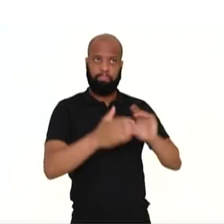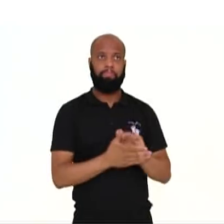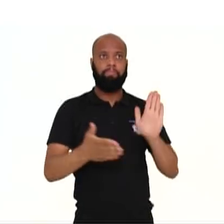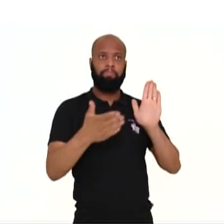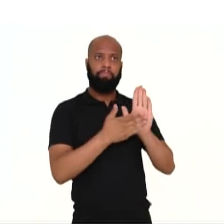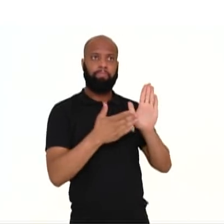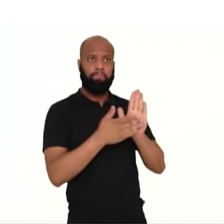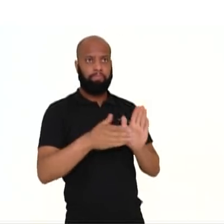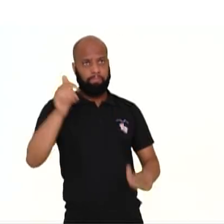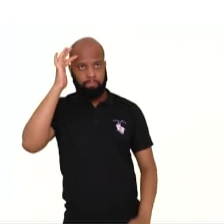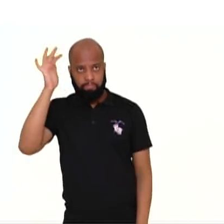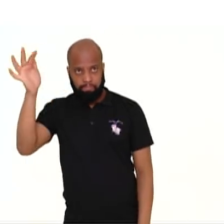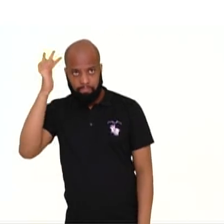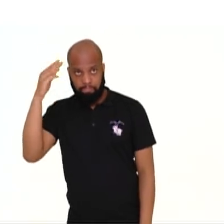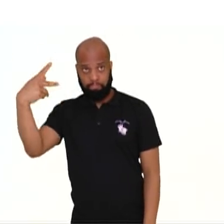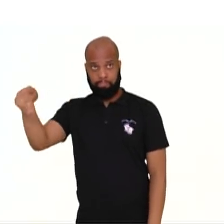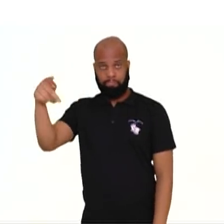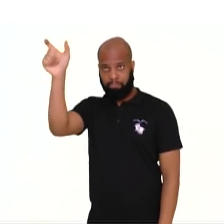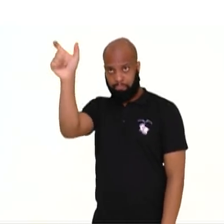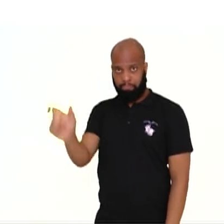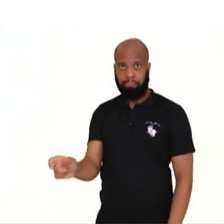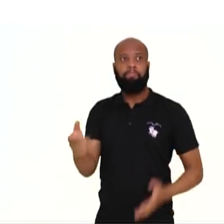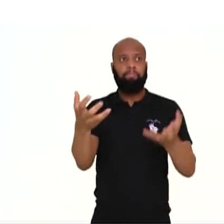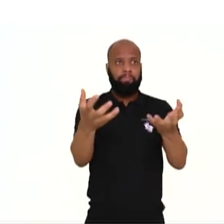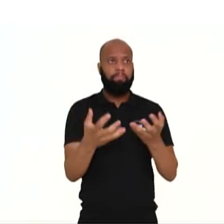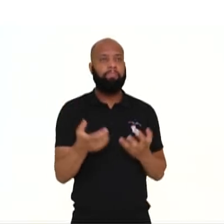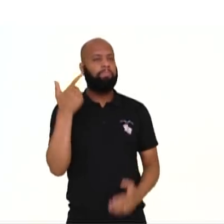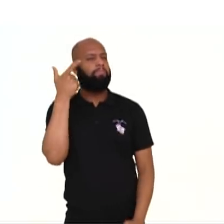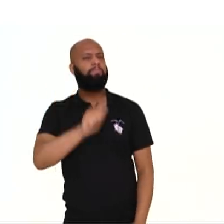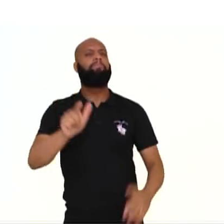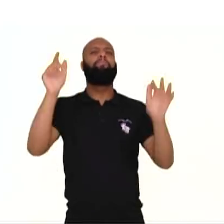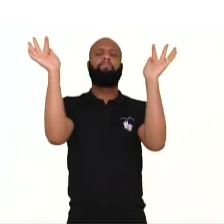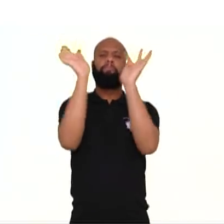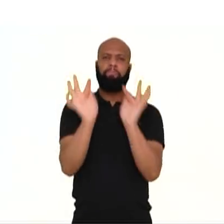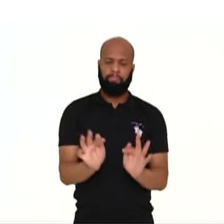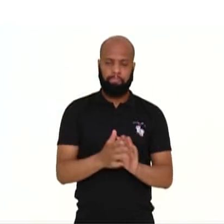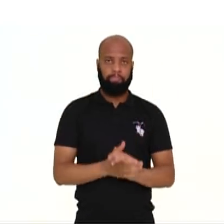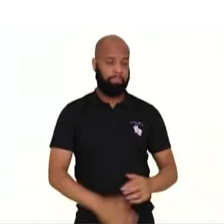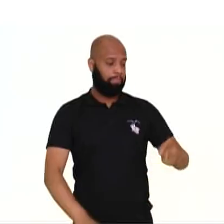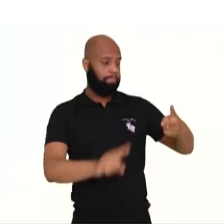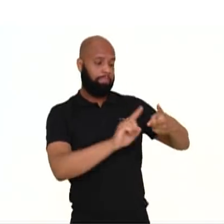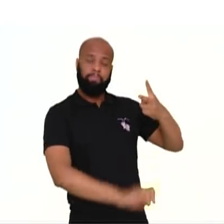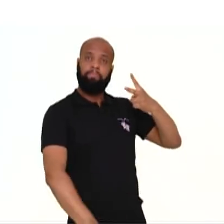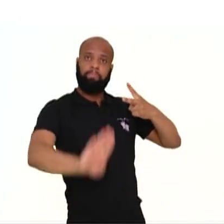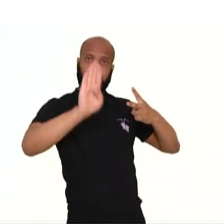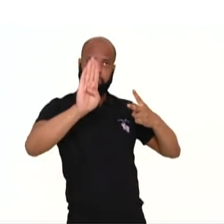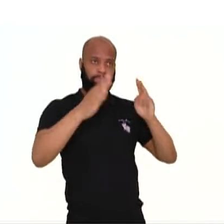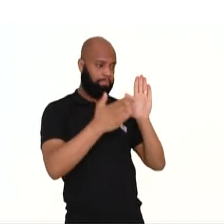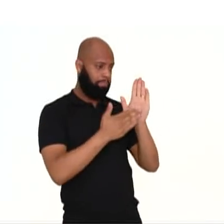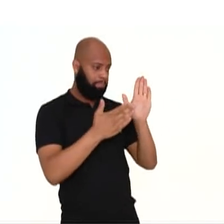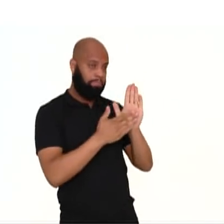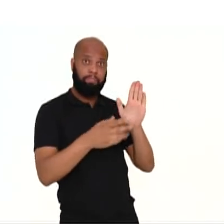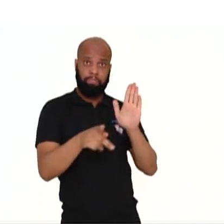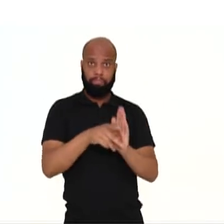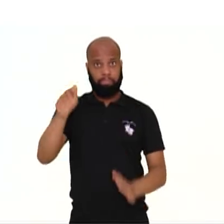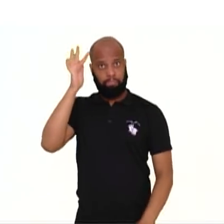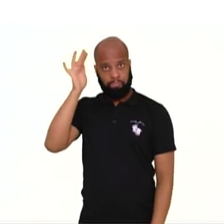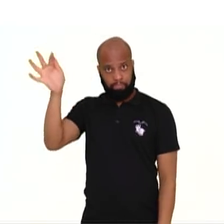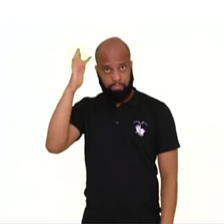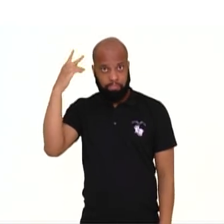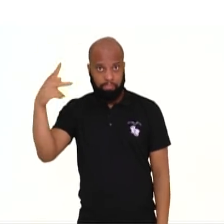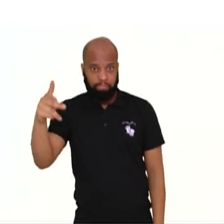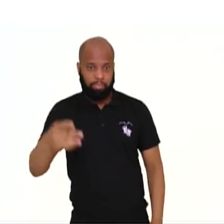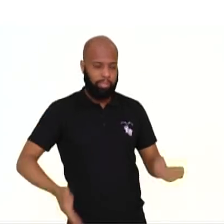O propósito da filosofia para Epicuro era atingir a felicidade. B. o propósito da filosofia para Epicuro